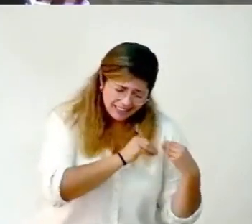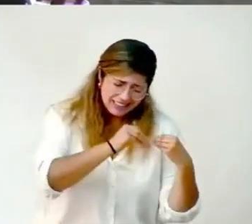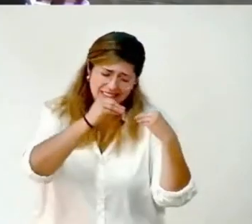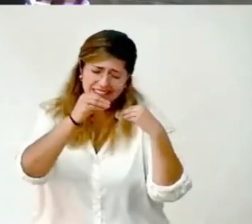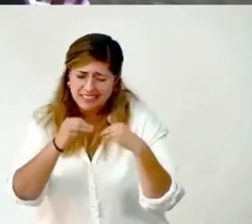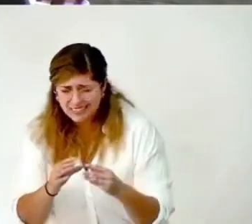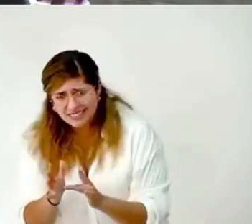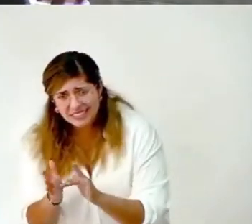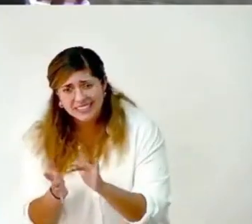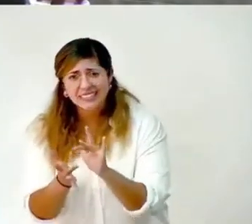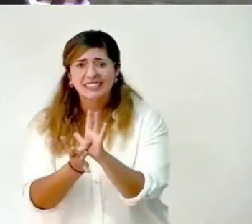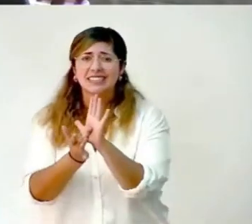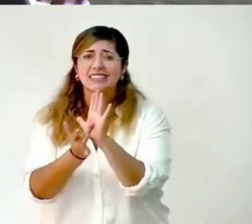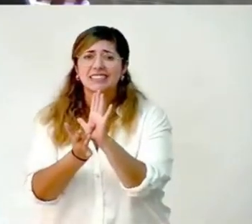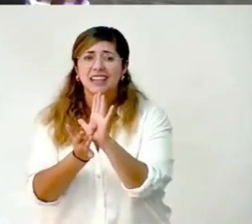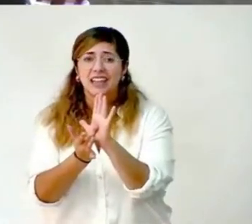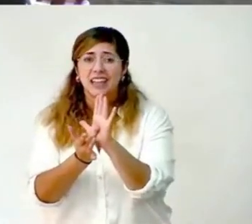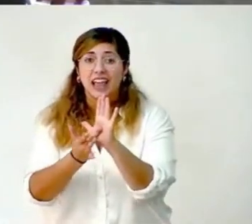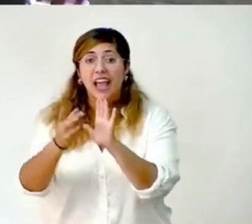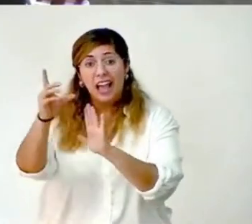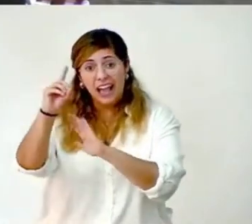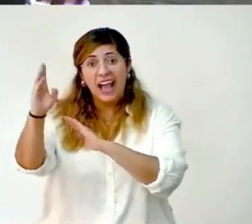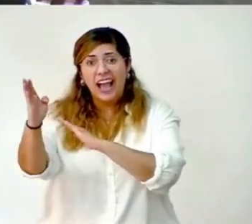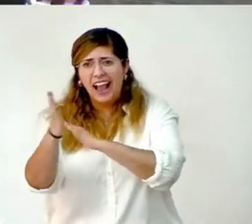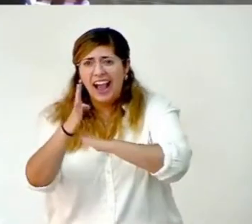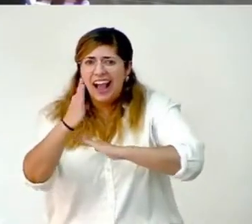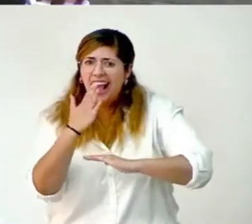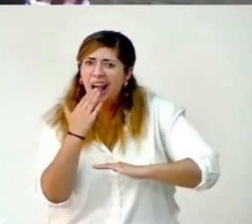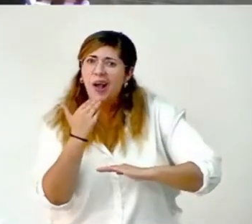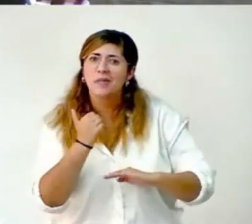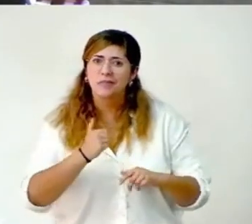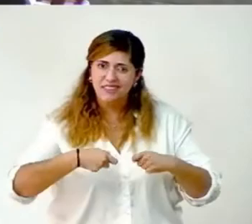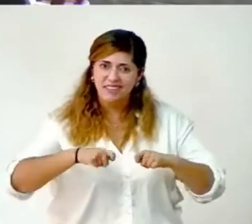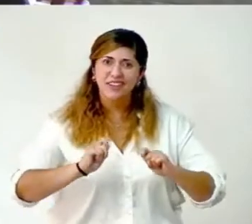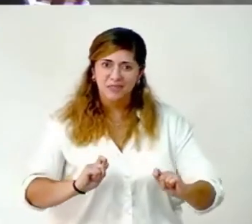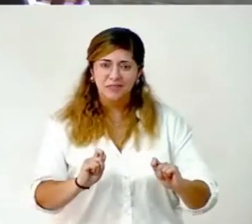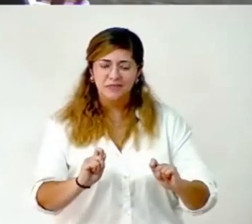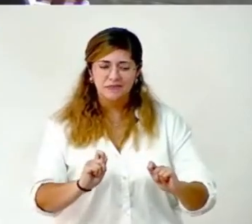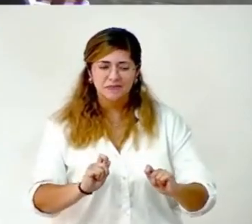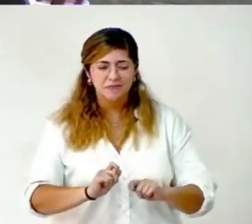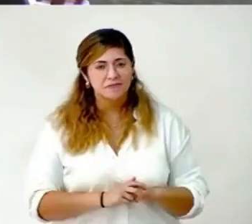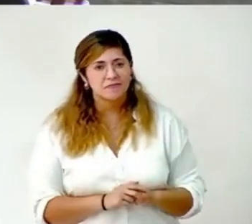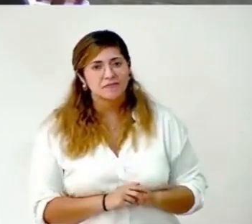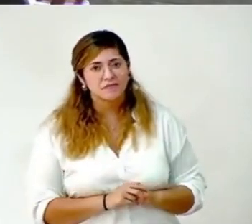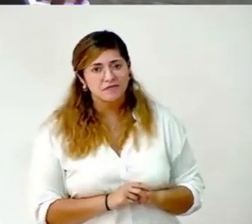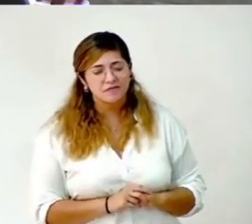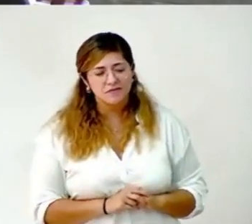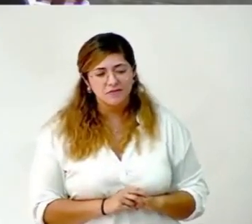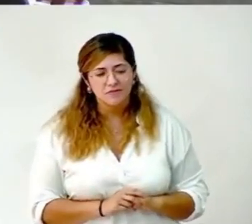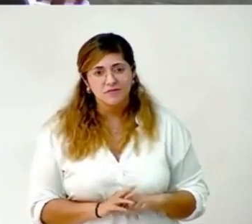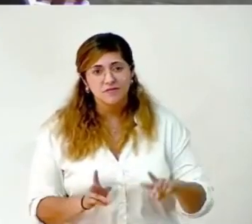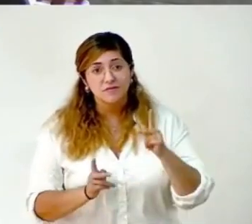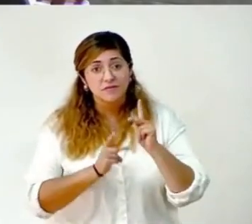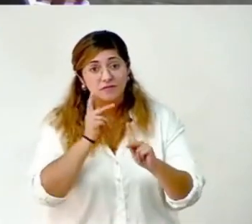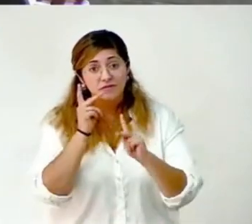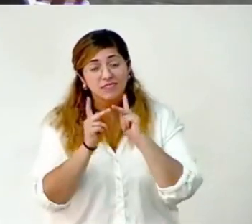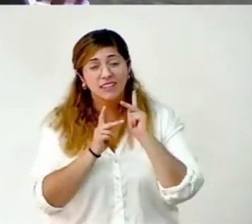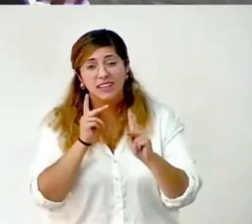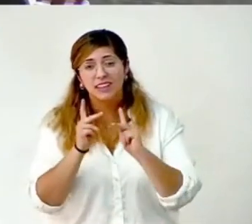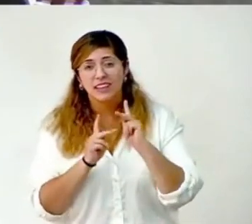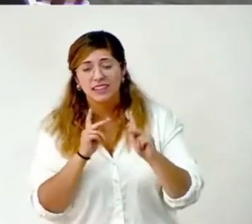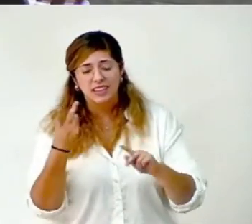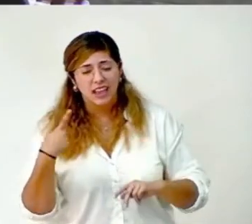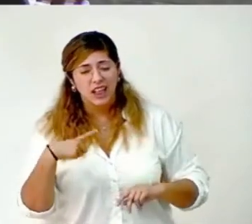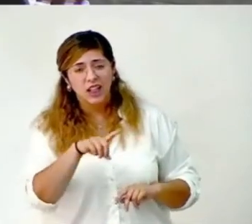e me inclinei para dar-lhes de comer. O restante do texto nos fala a respeito